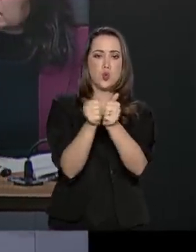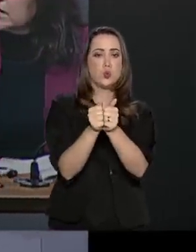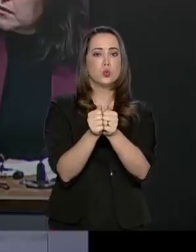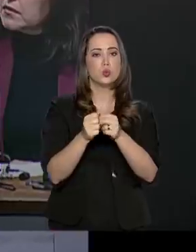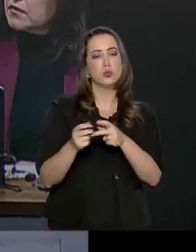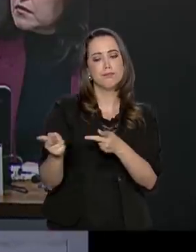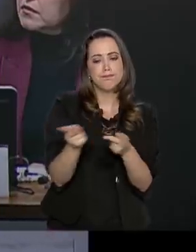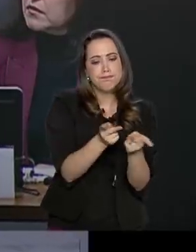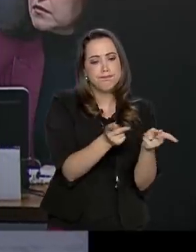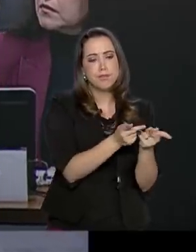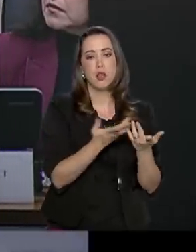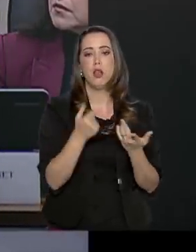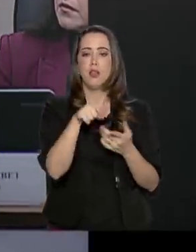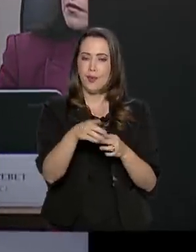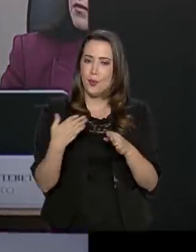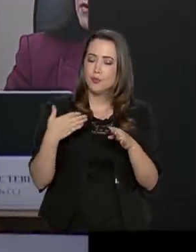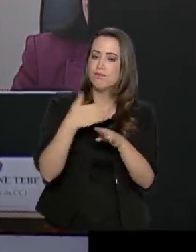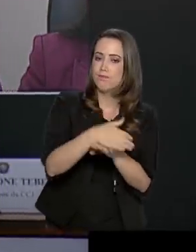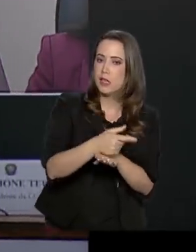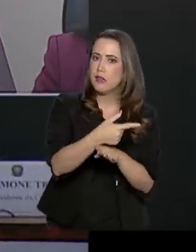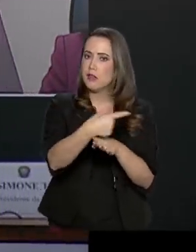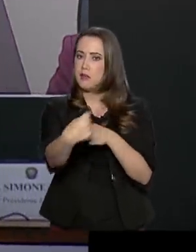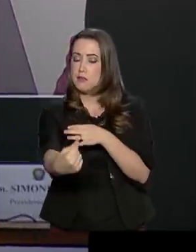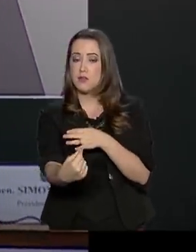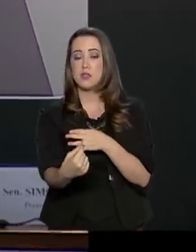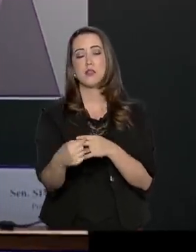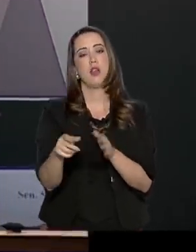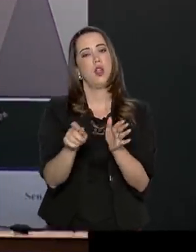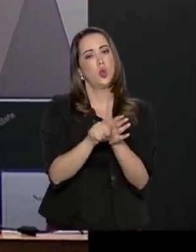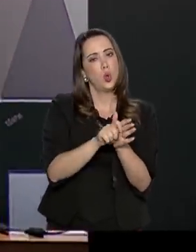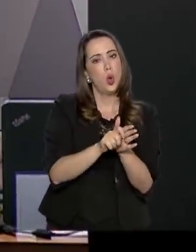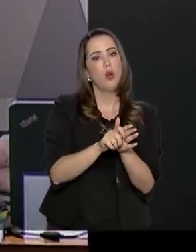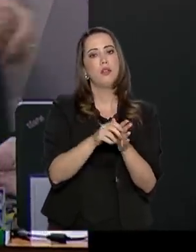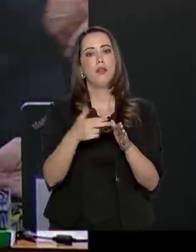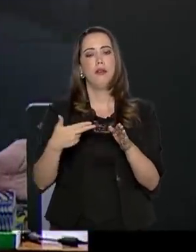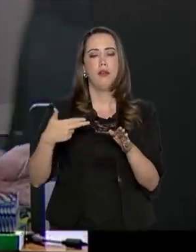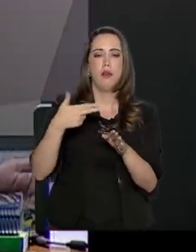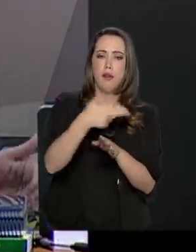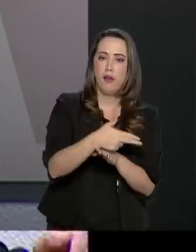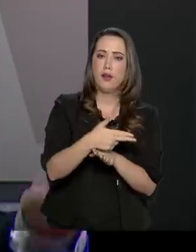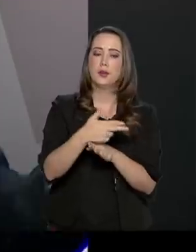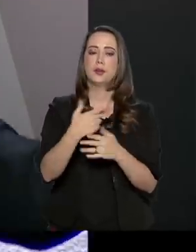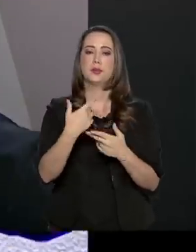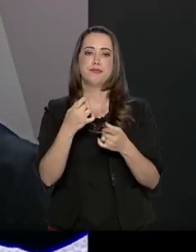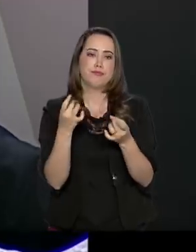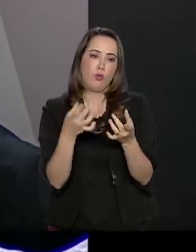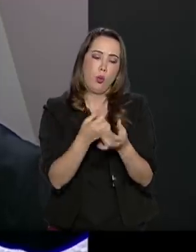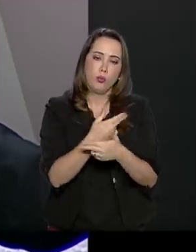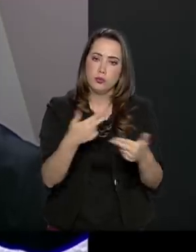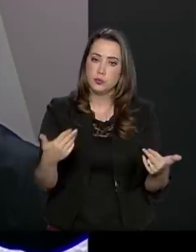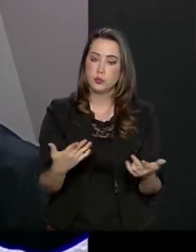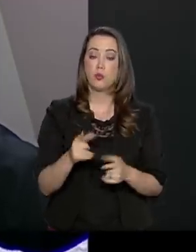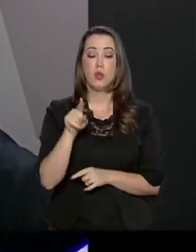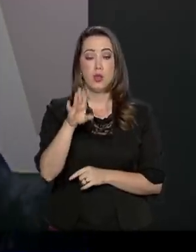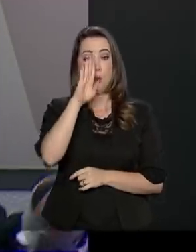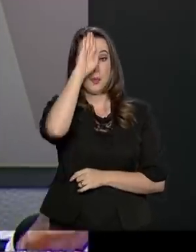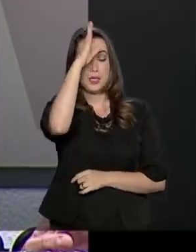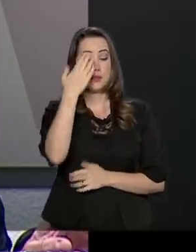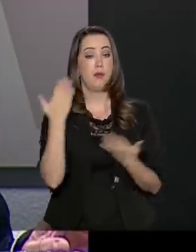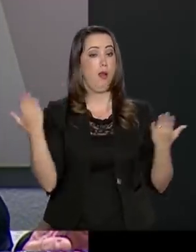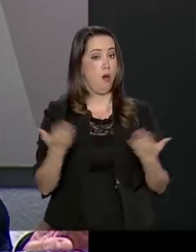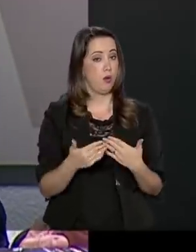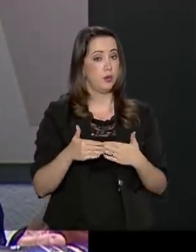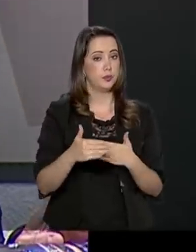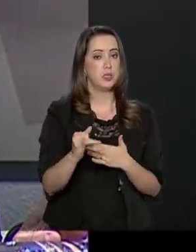de passagem para drogas, armas e contrabando que no fundo atinge praticamente todo o país. Esse é o projeto piloto.